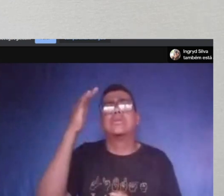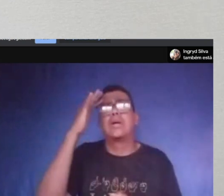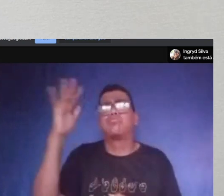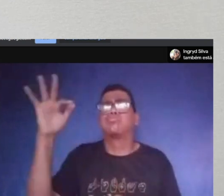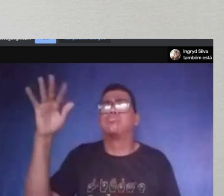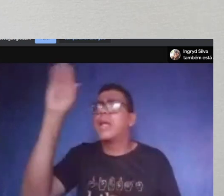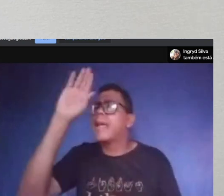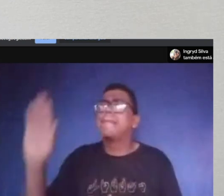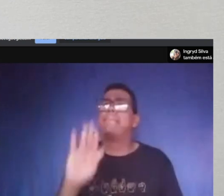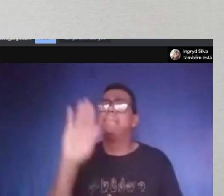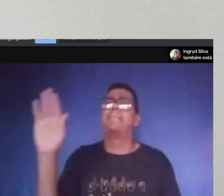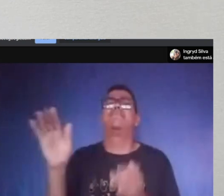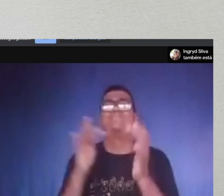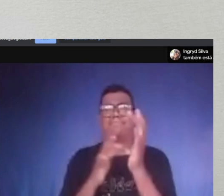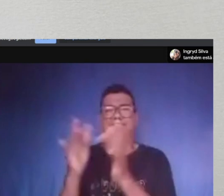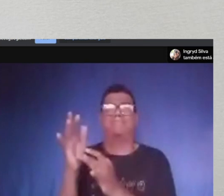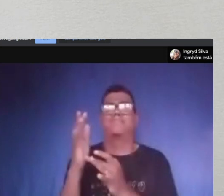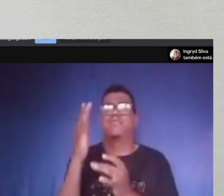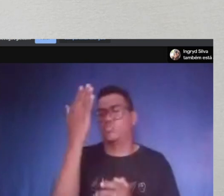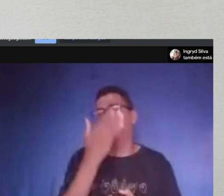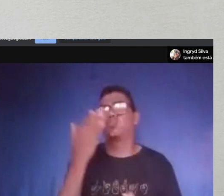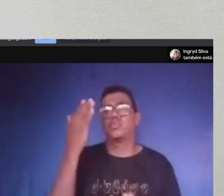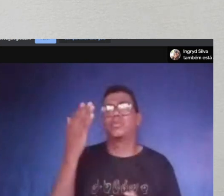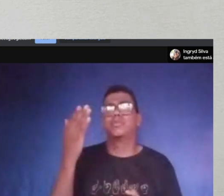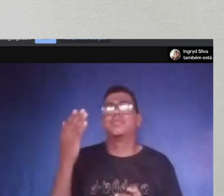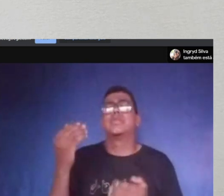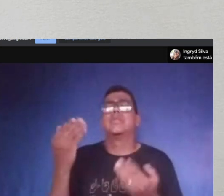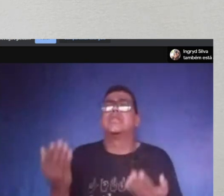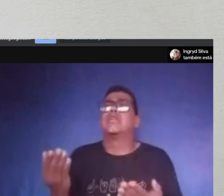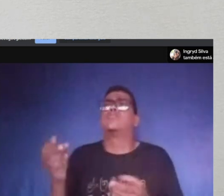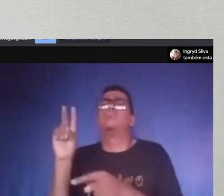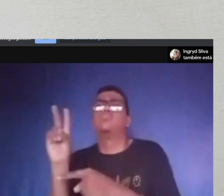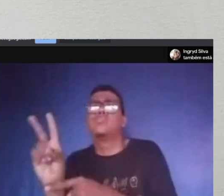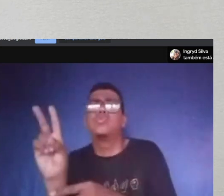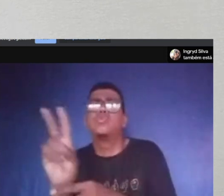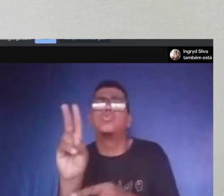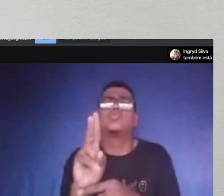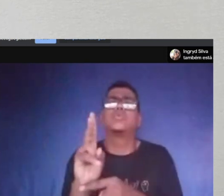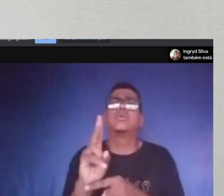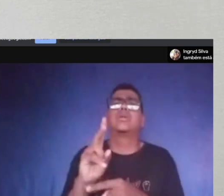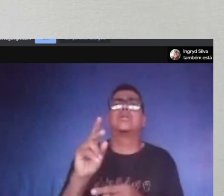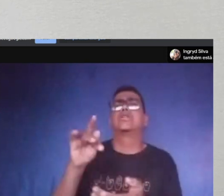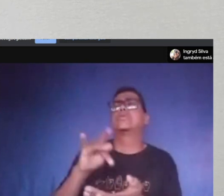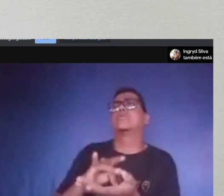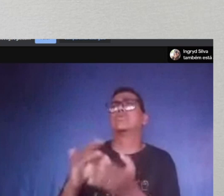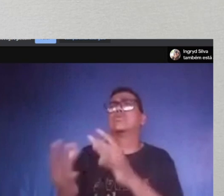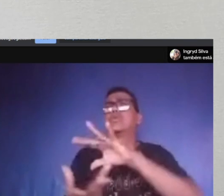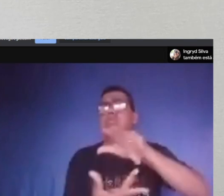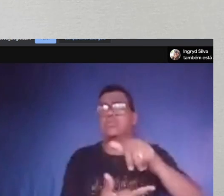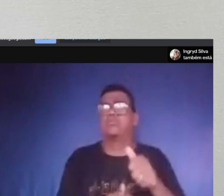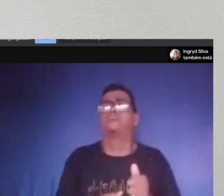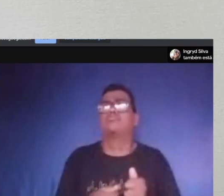vidas. Que cada um de nós, como cristãos, né, como pequenos cristos, venhamos a refletir